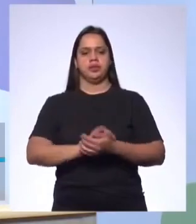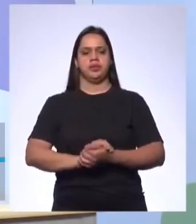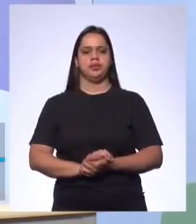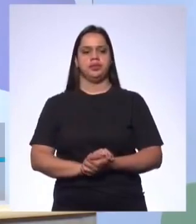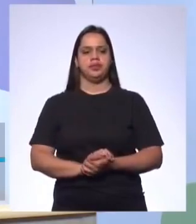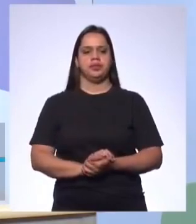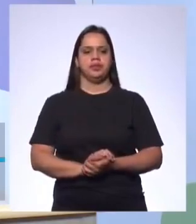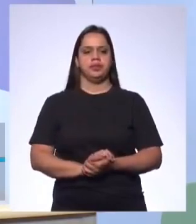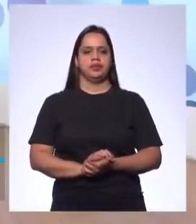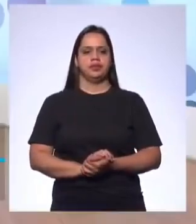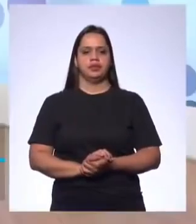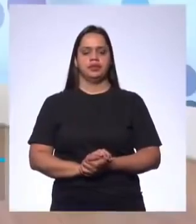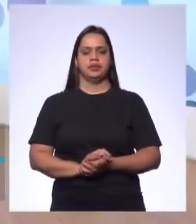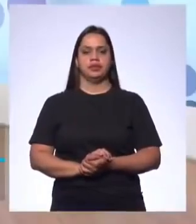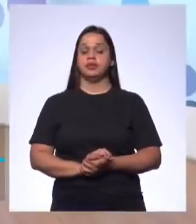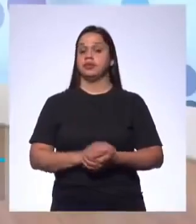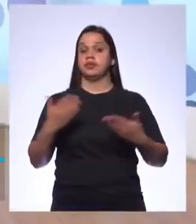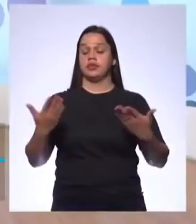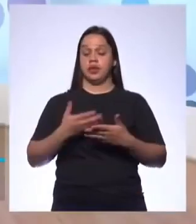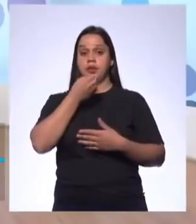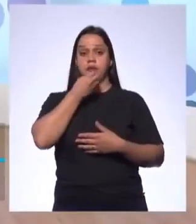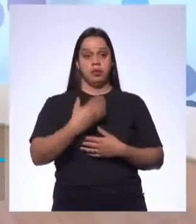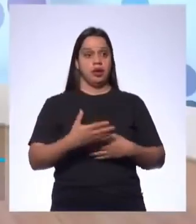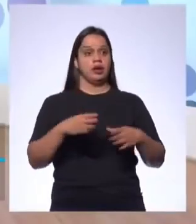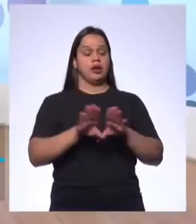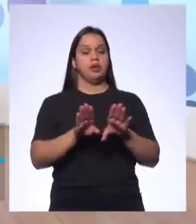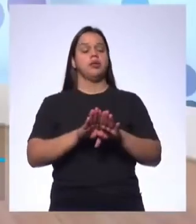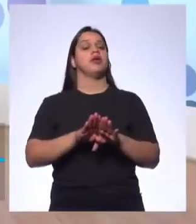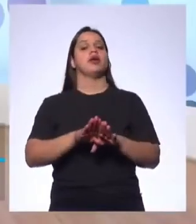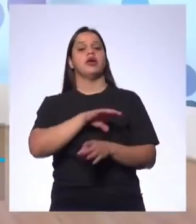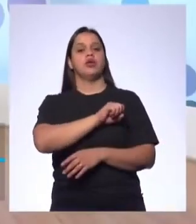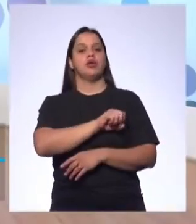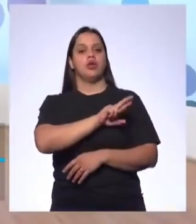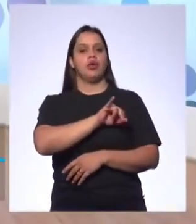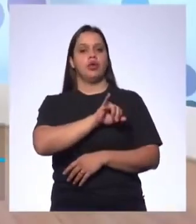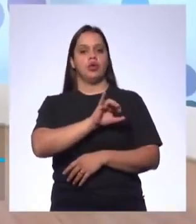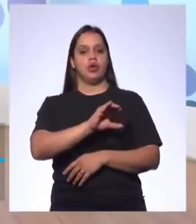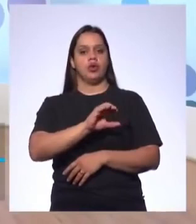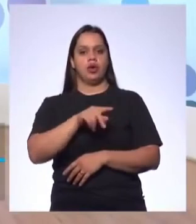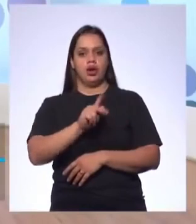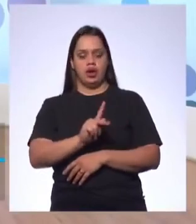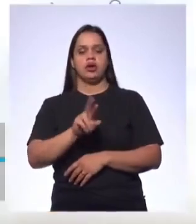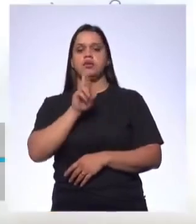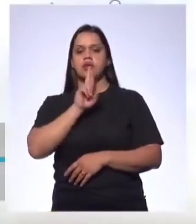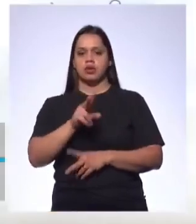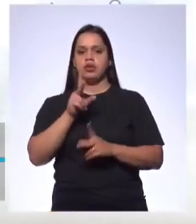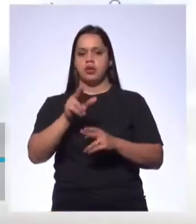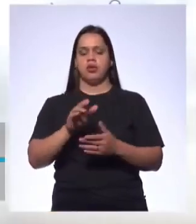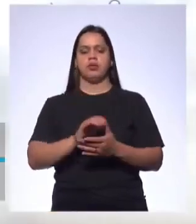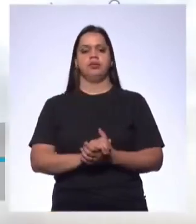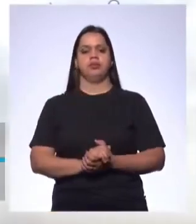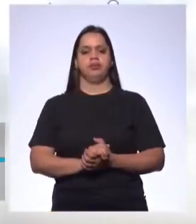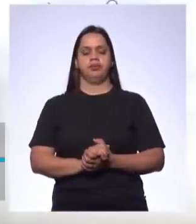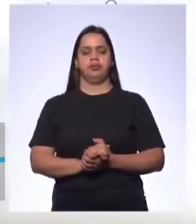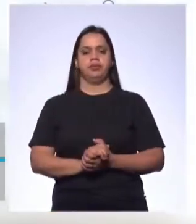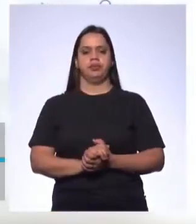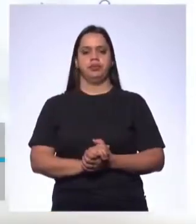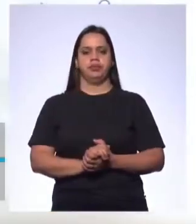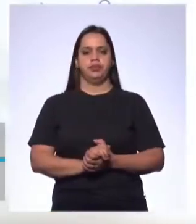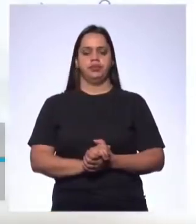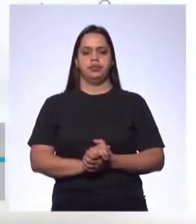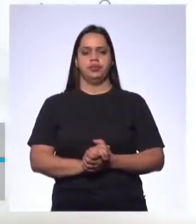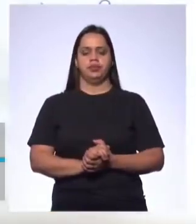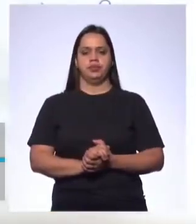his father. Muito bem. O Eric Coelho também respondeu a mesma coisa. Their names are Sara e João. They are studying